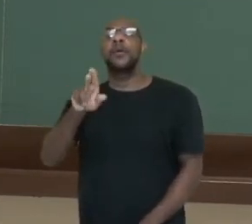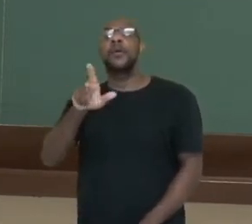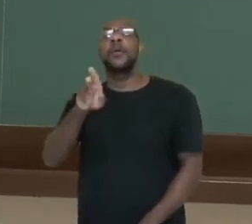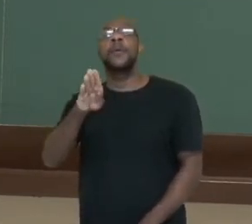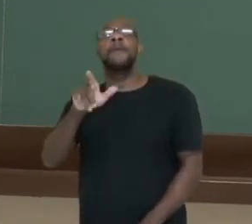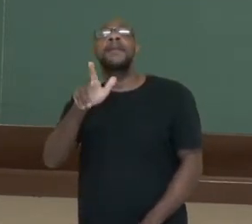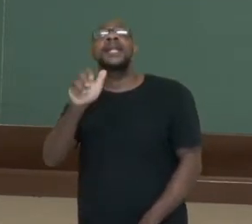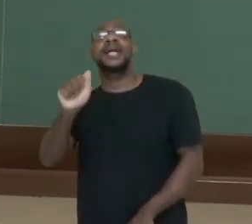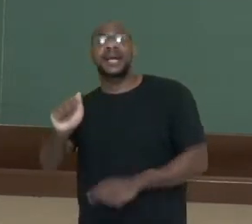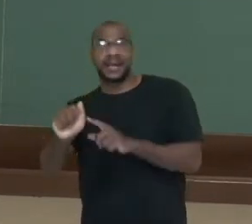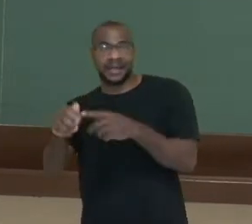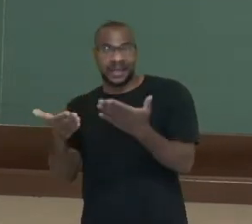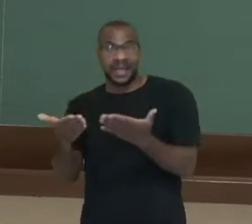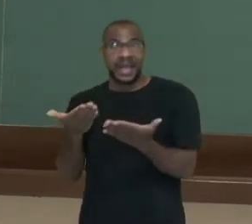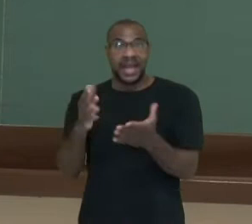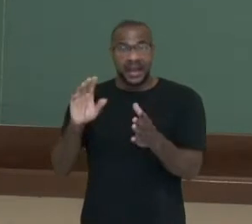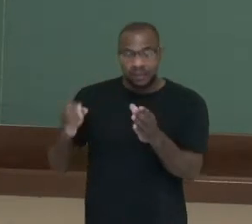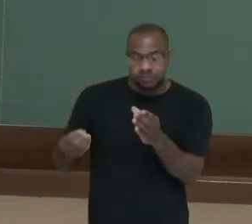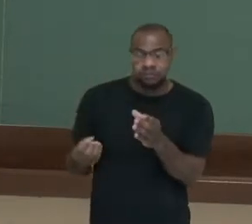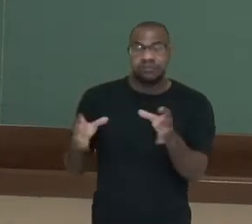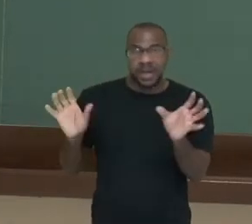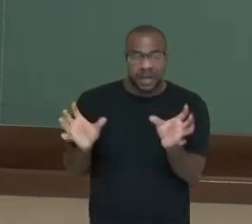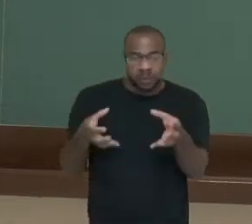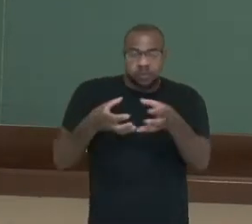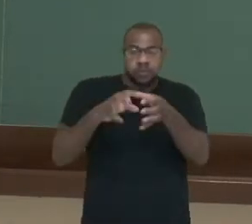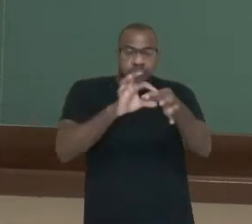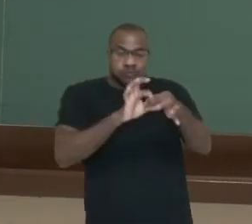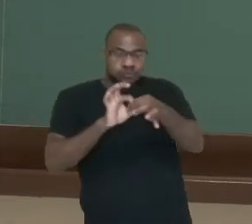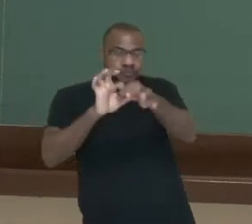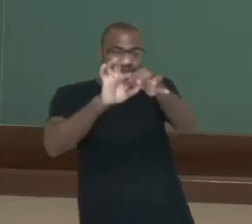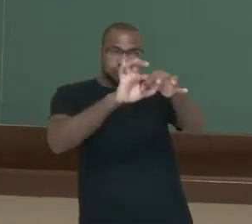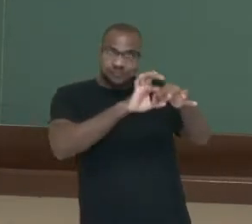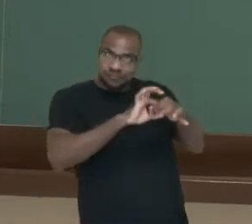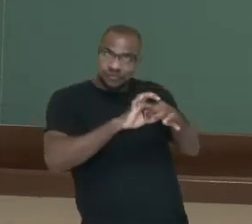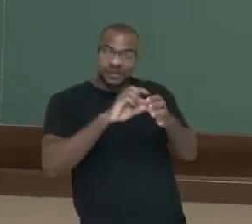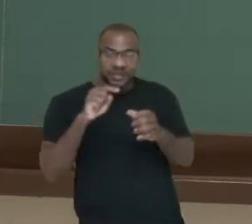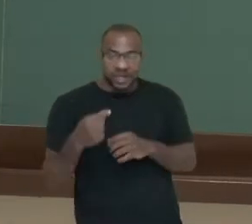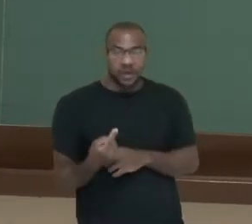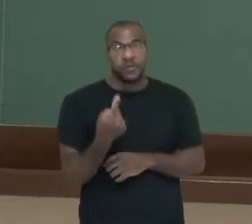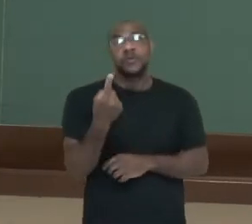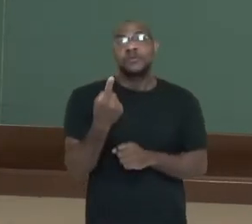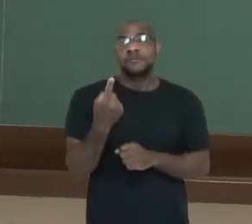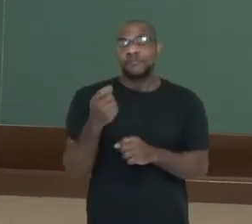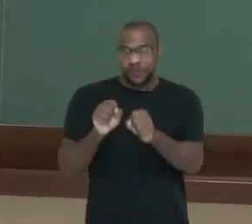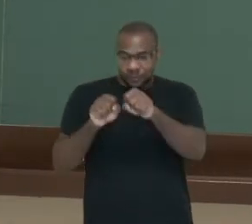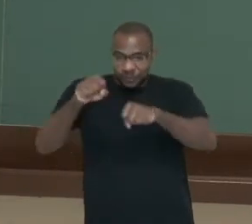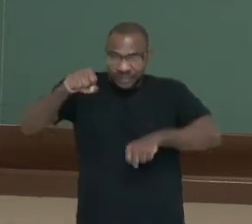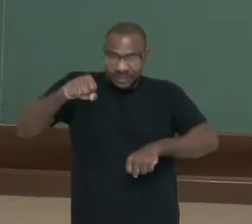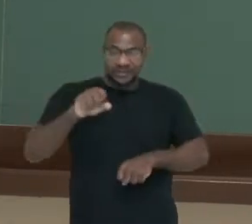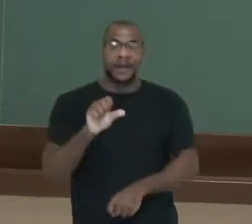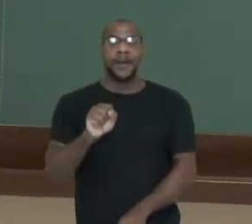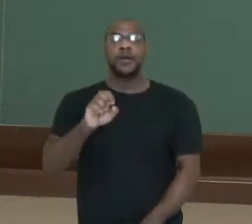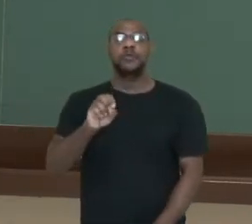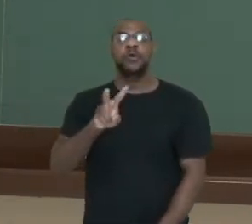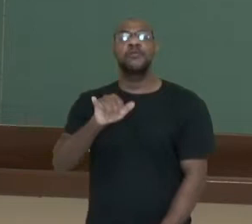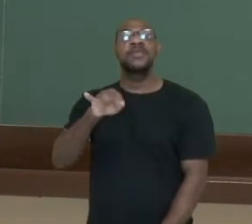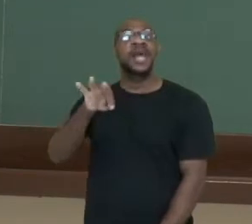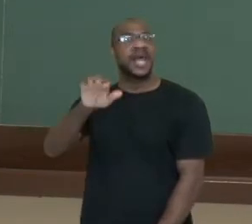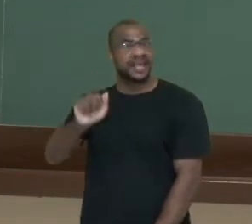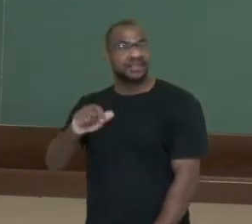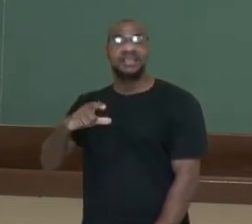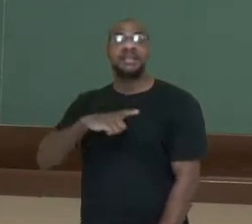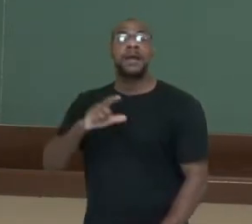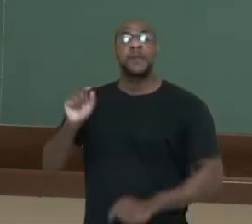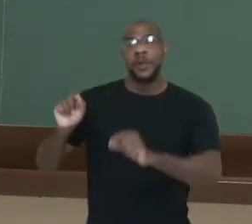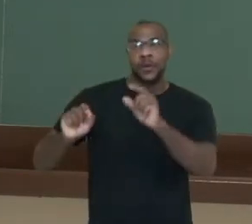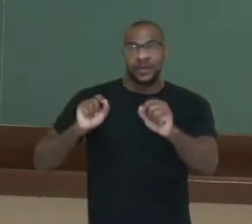países que funcionavam de uma maneira única, socialista soviética. Então, temos que ter a noção exata de que